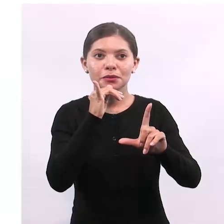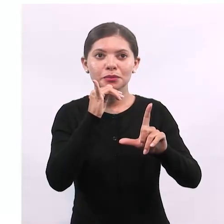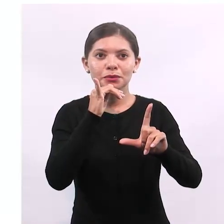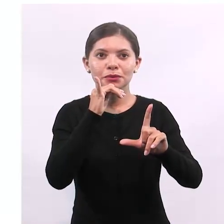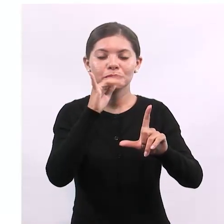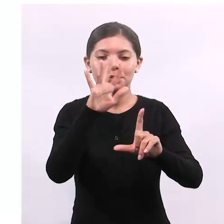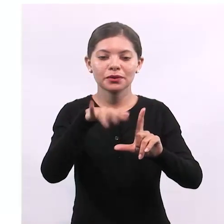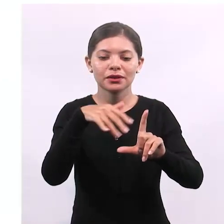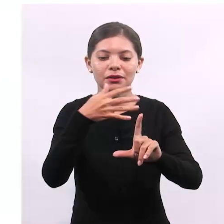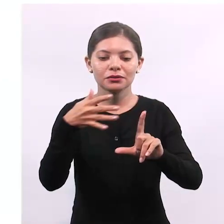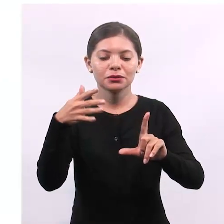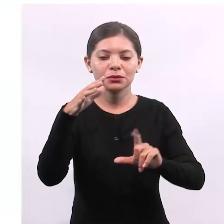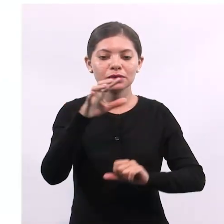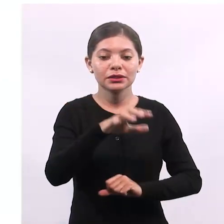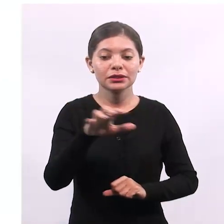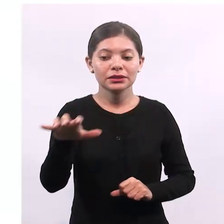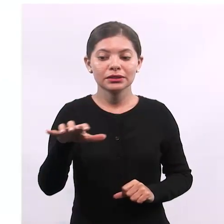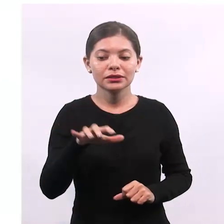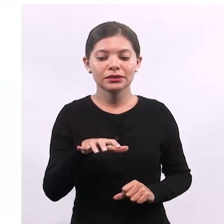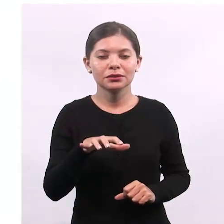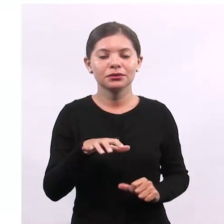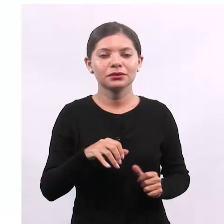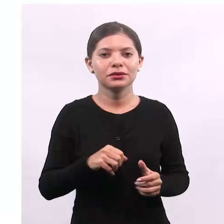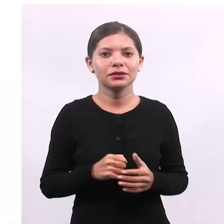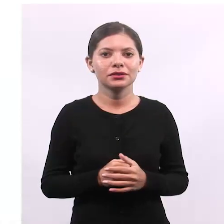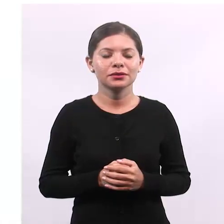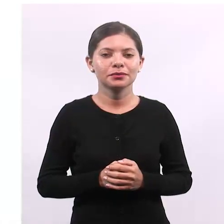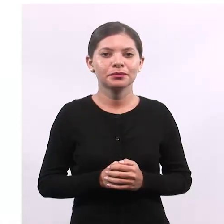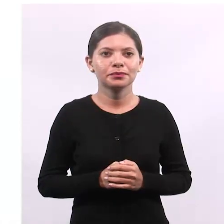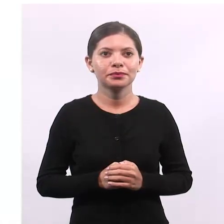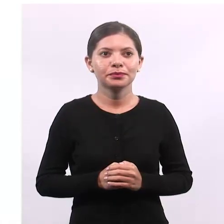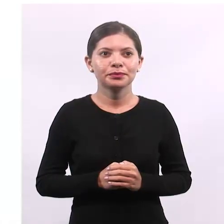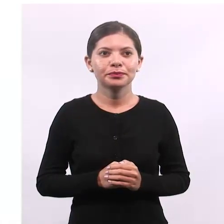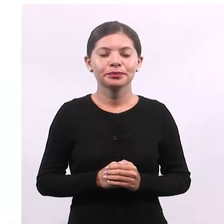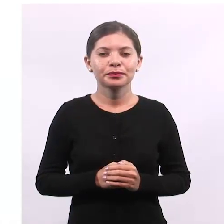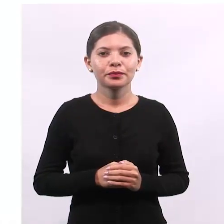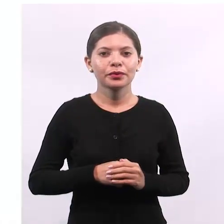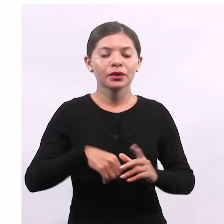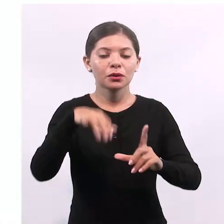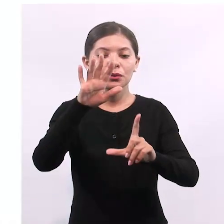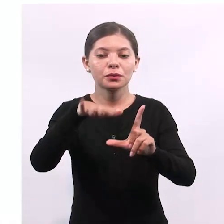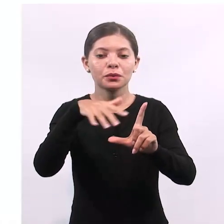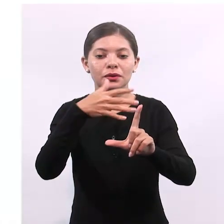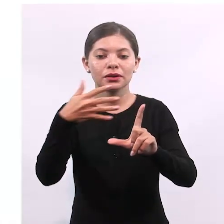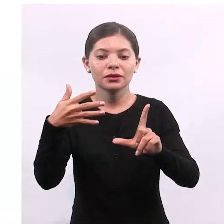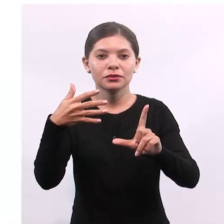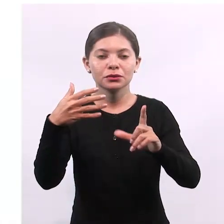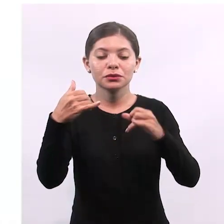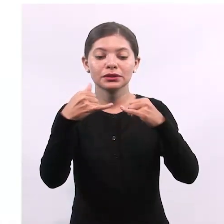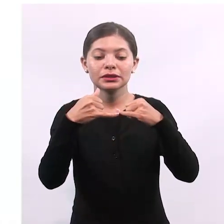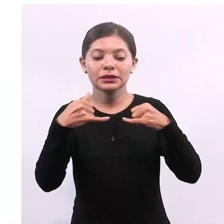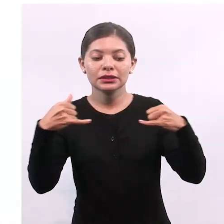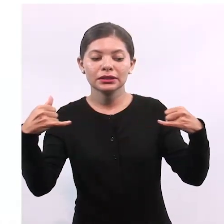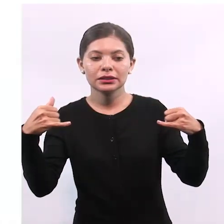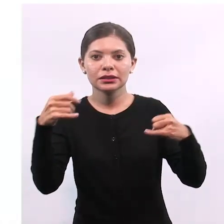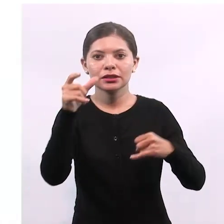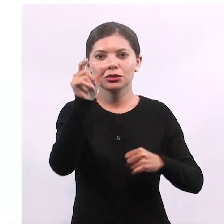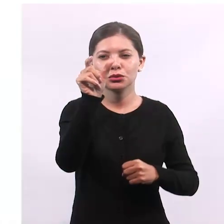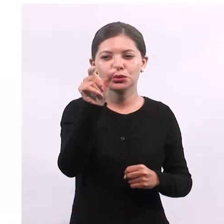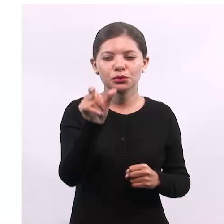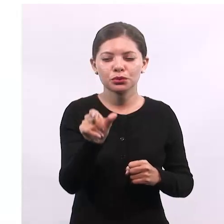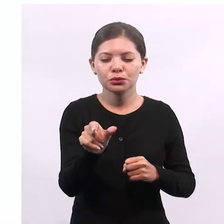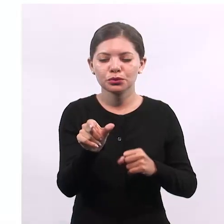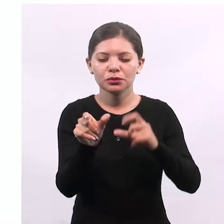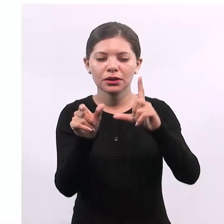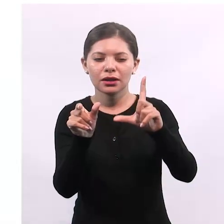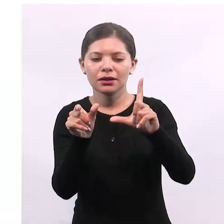a gente viu que os gráficos principais gráficos eram os gráficos de linha de colunas ou Barras e os de